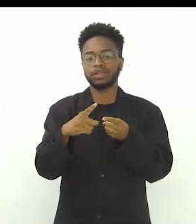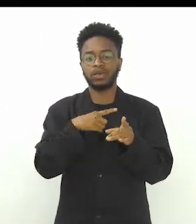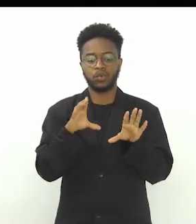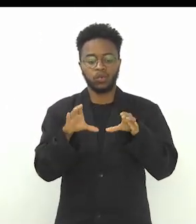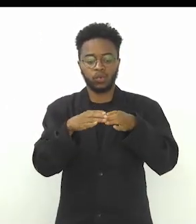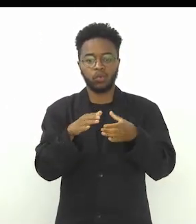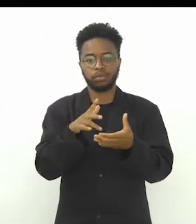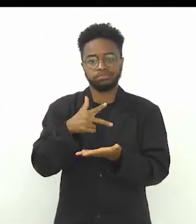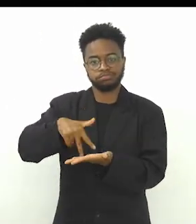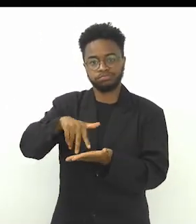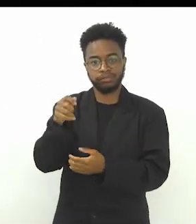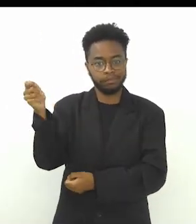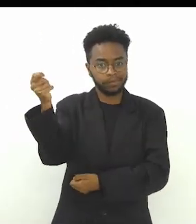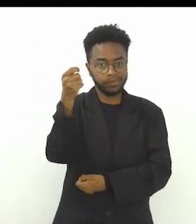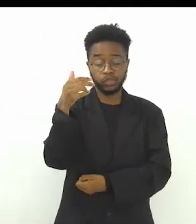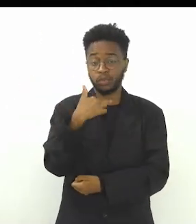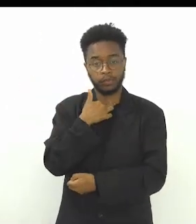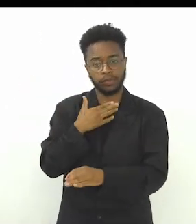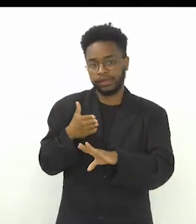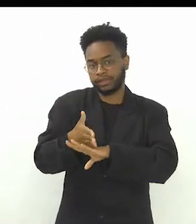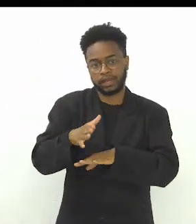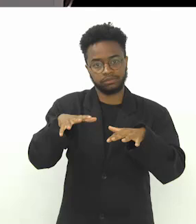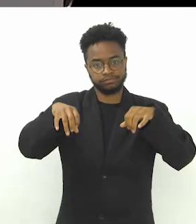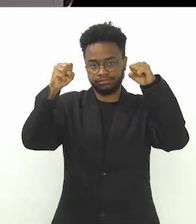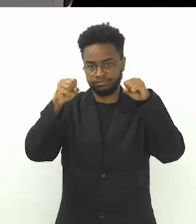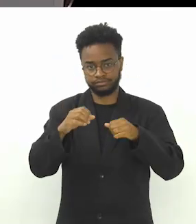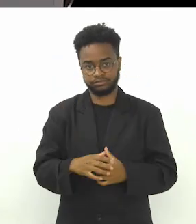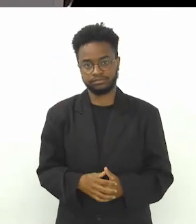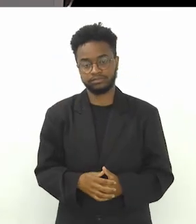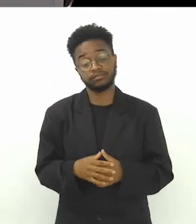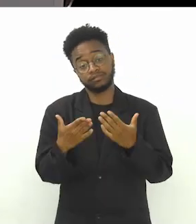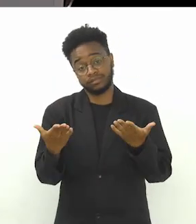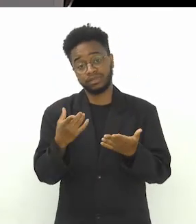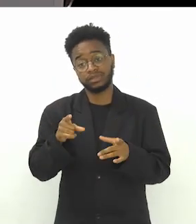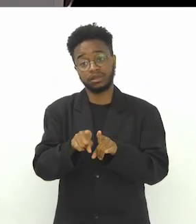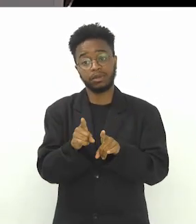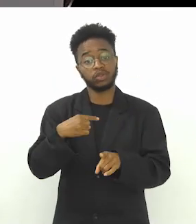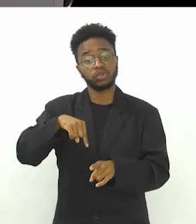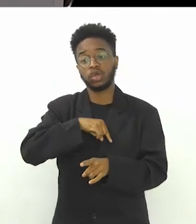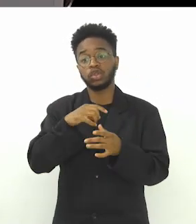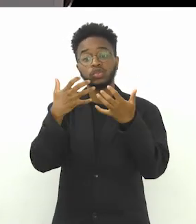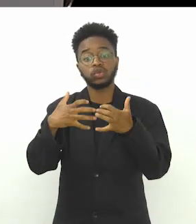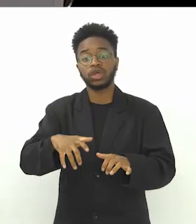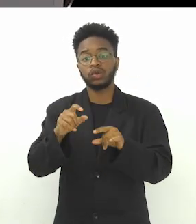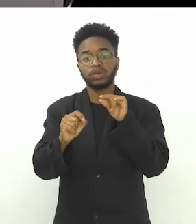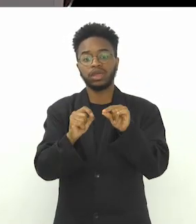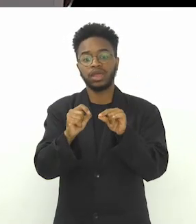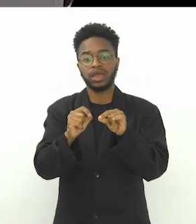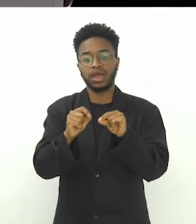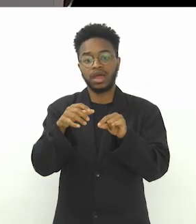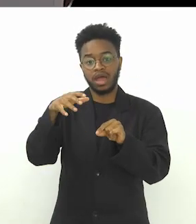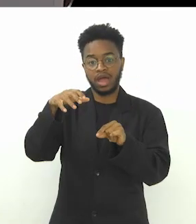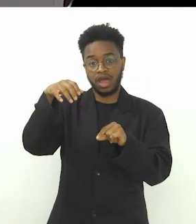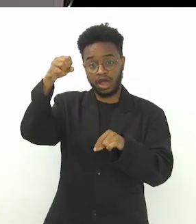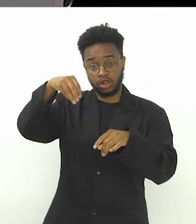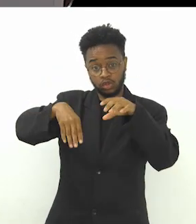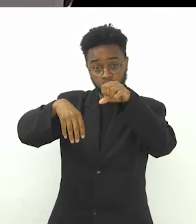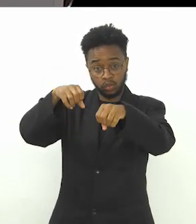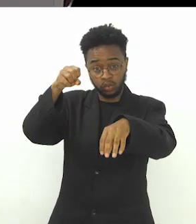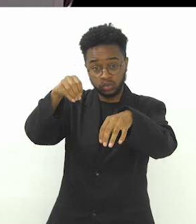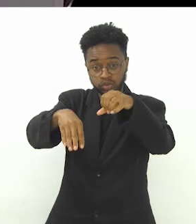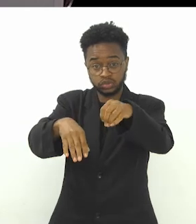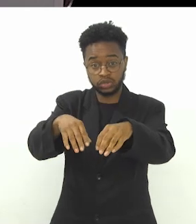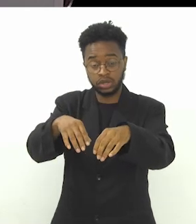de mestre, sala e porta-bandeira, e eles não poderiam entrar no escuro. E a gente também não queria que essa luz ela passasse